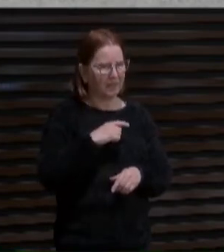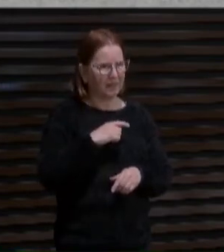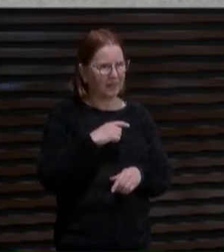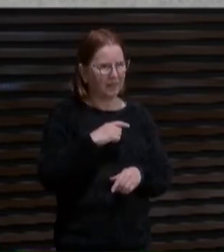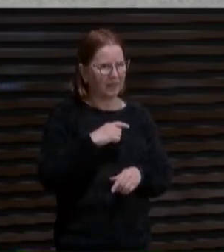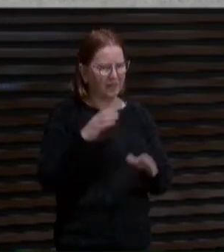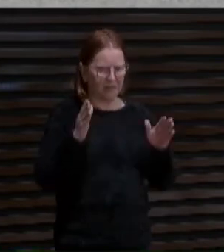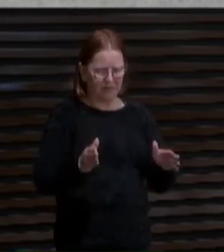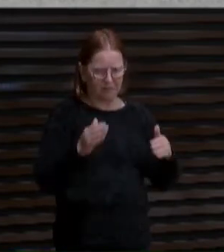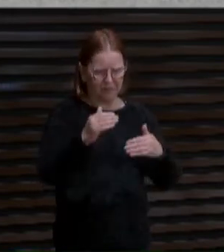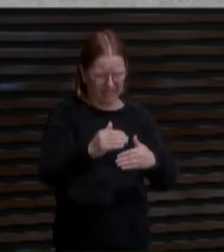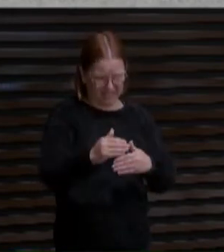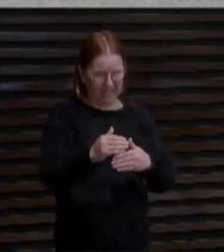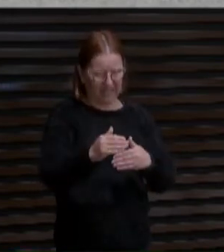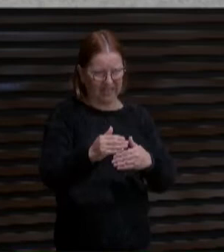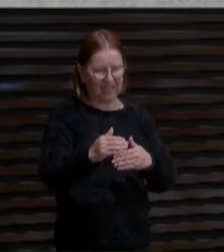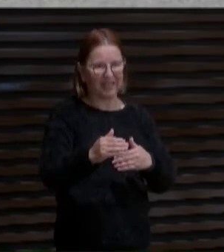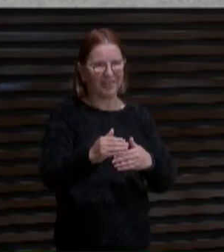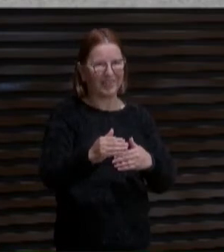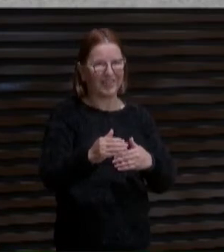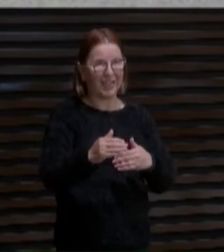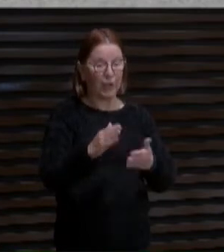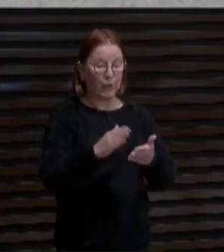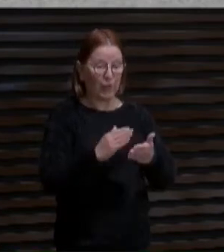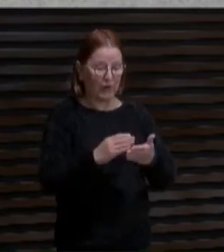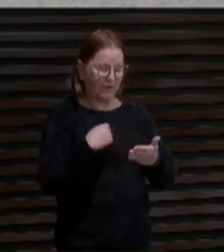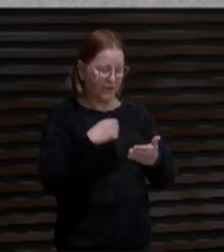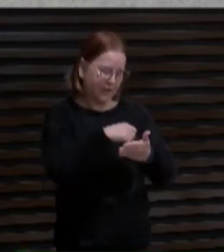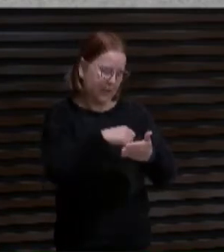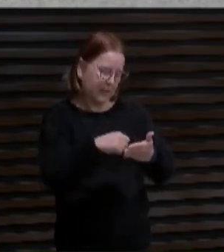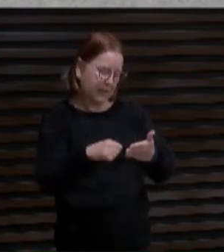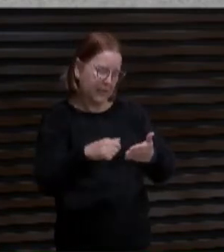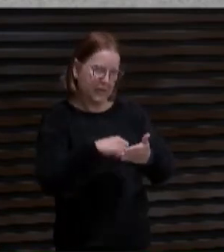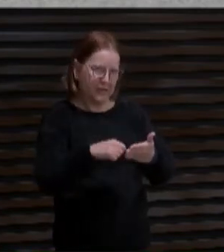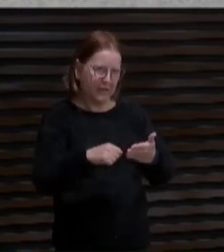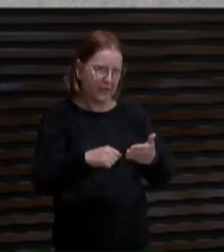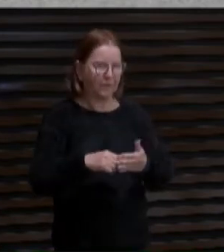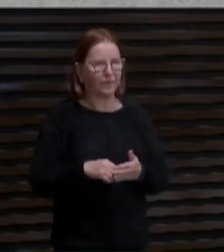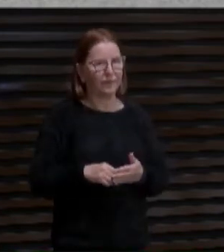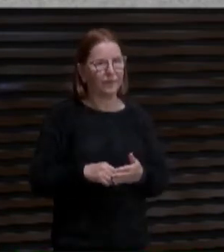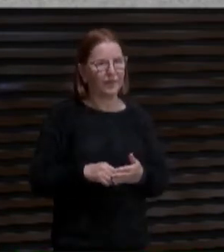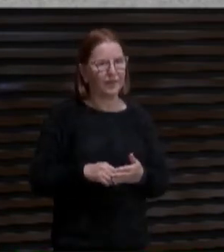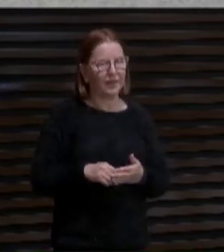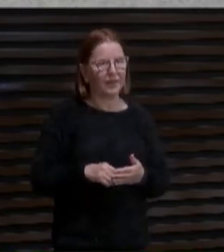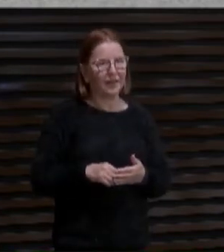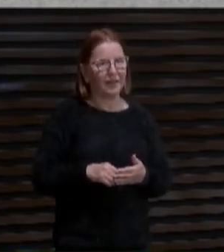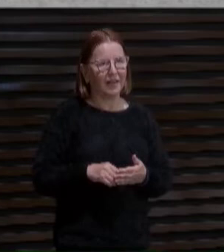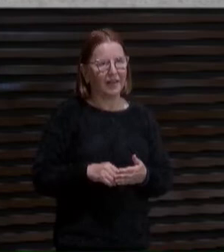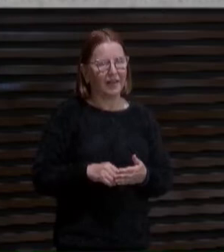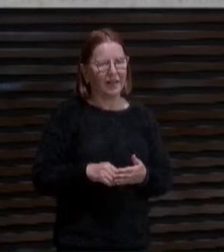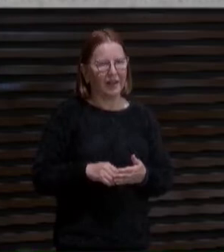e eu anotava todas as coisas eu ia anotando e anotando hoje o Ville pregando lá eu